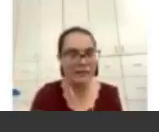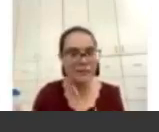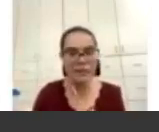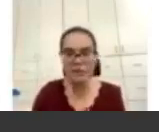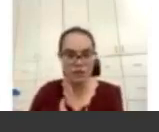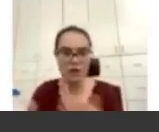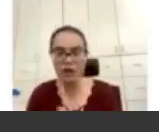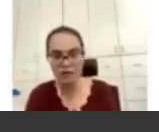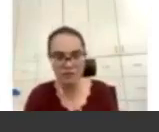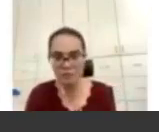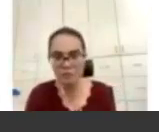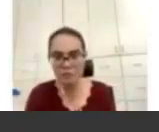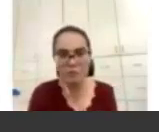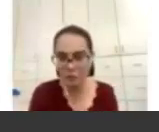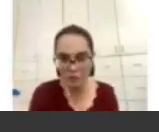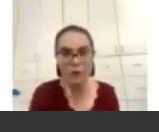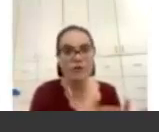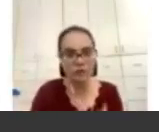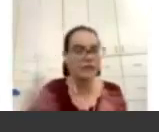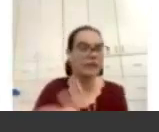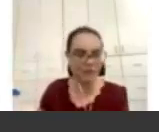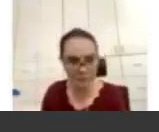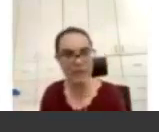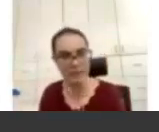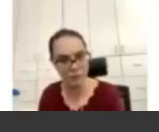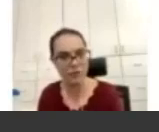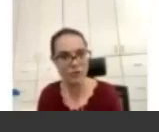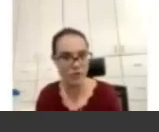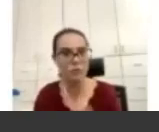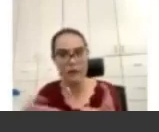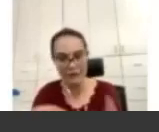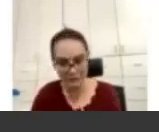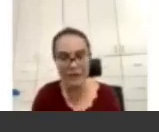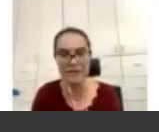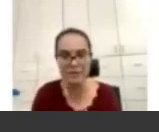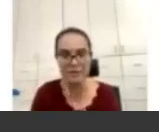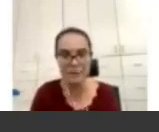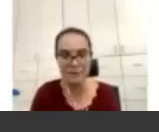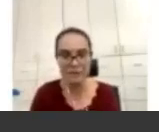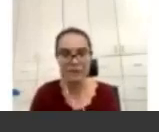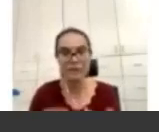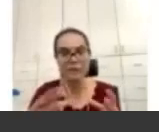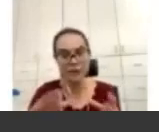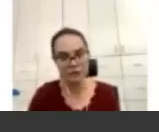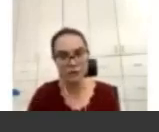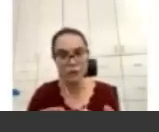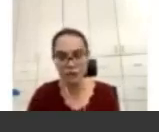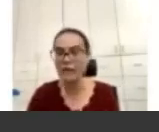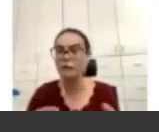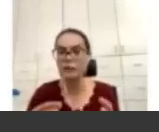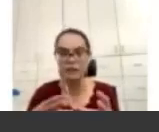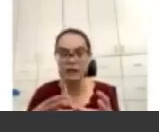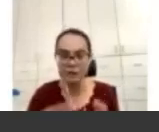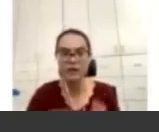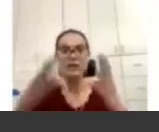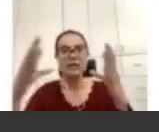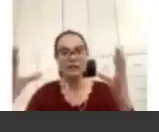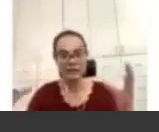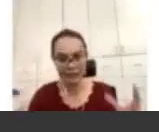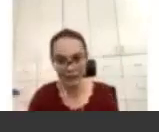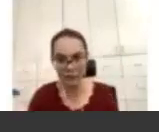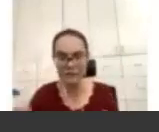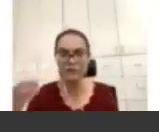tratar isoladamente só a suspeita da monkeypox, eu vou tratar também a proctite, o PAC traz isso também. Então ele faz um cuidado